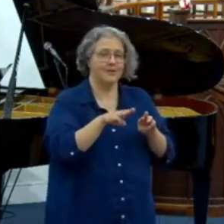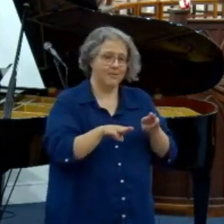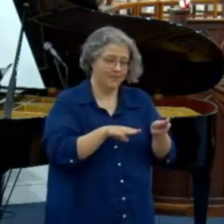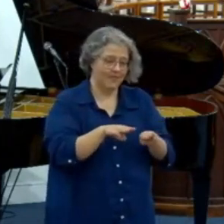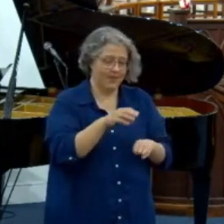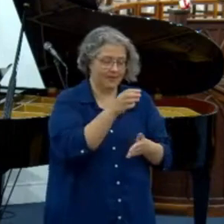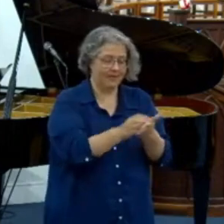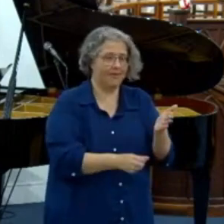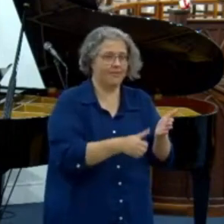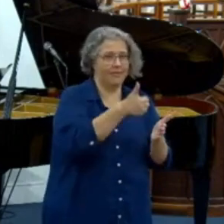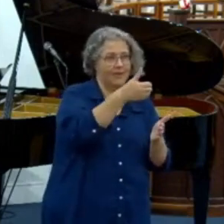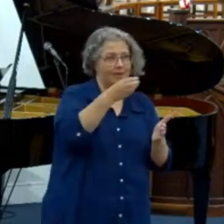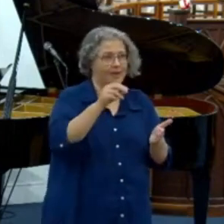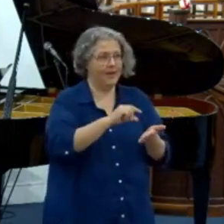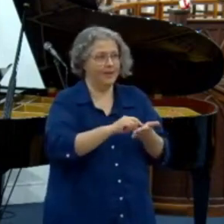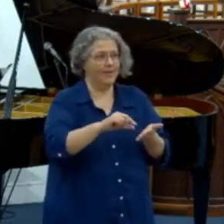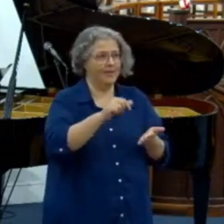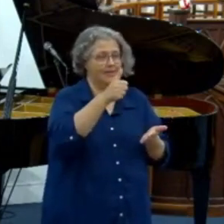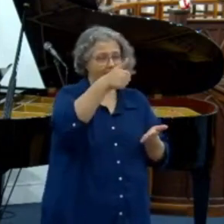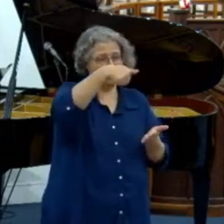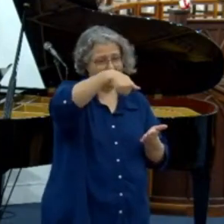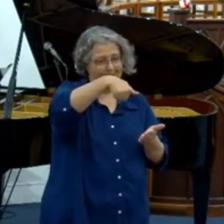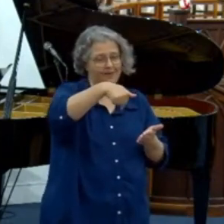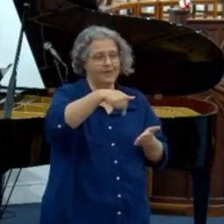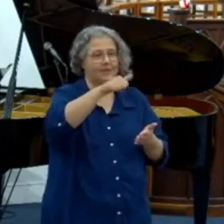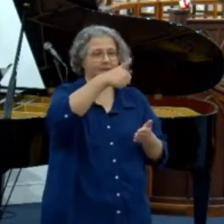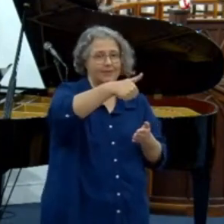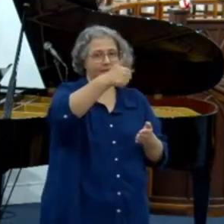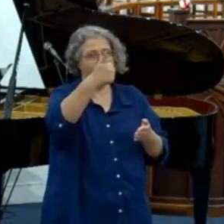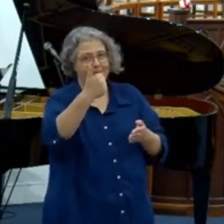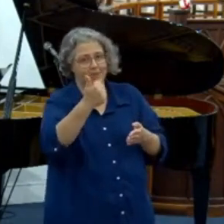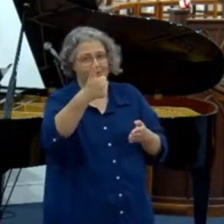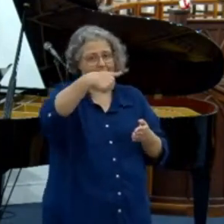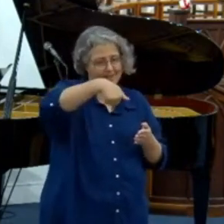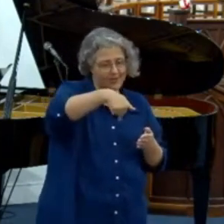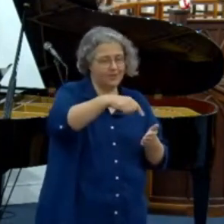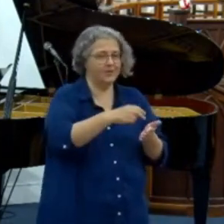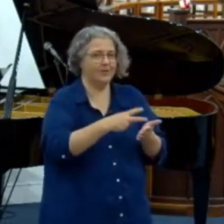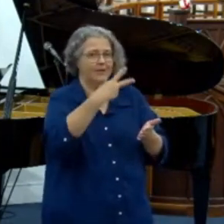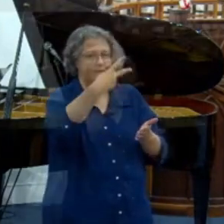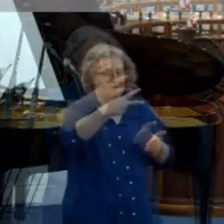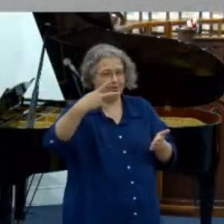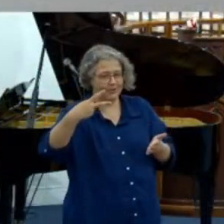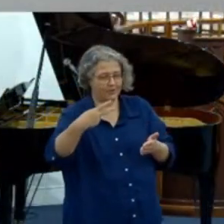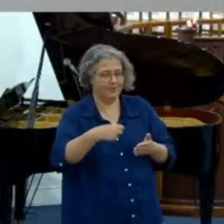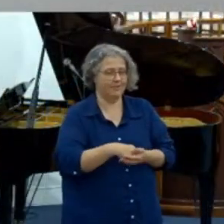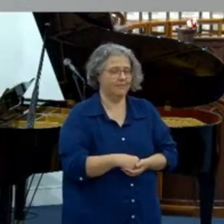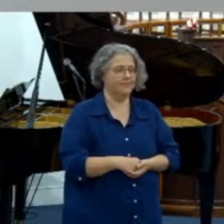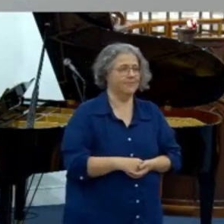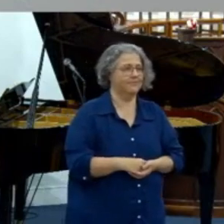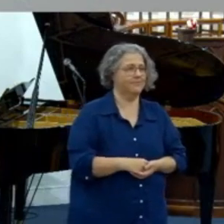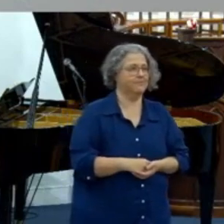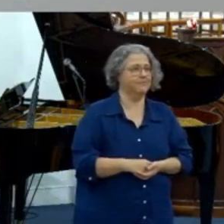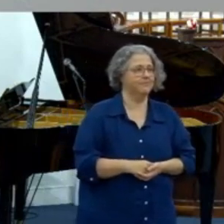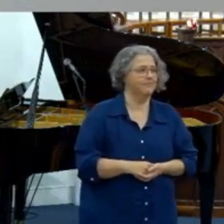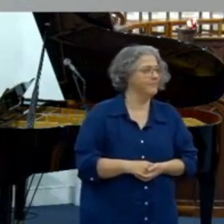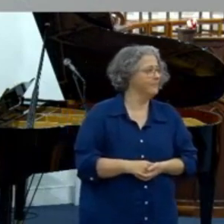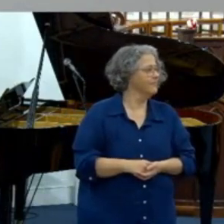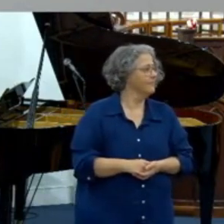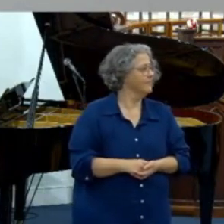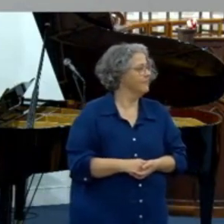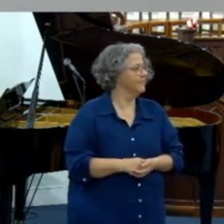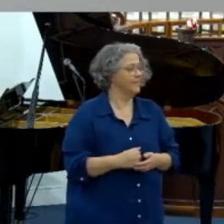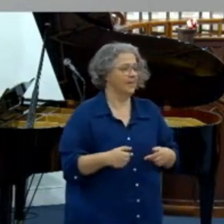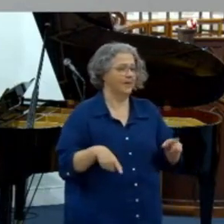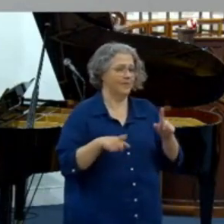Marcos 10, 17 a 22. Evangelho de Marcos, capítulo 10, versículos 17 a 22. Enquanto